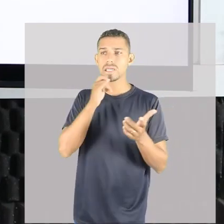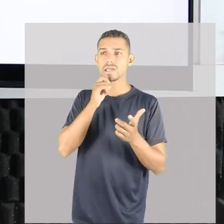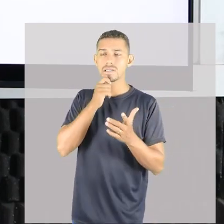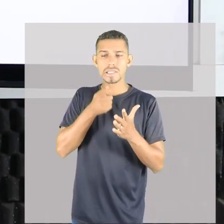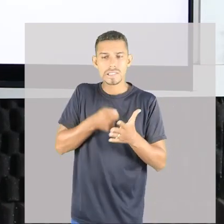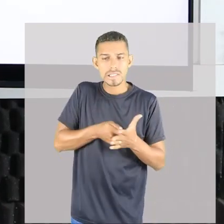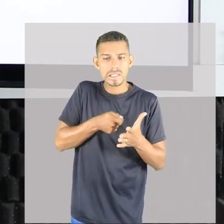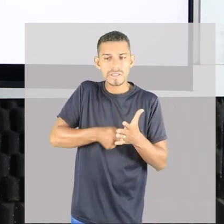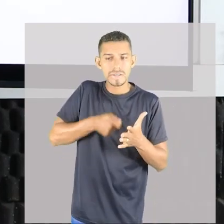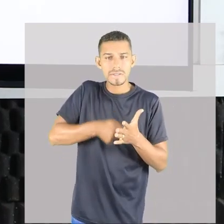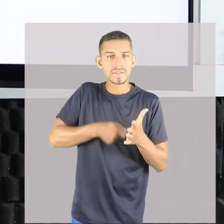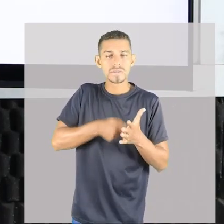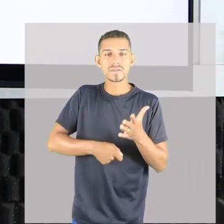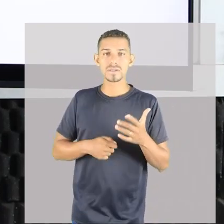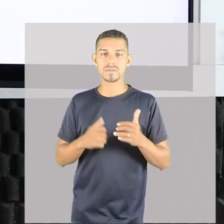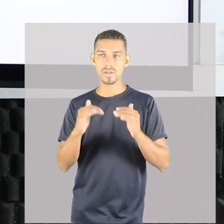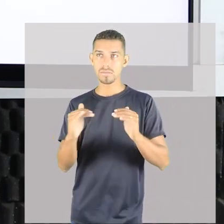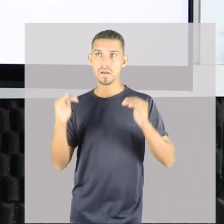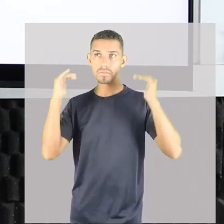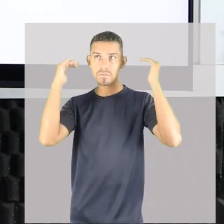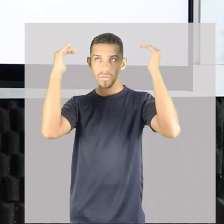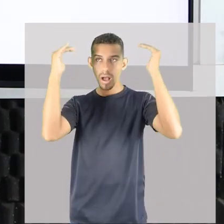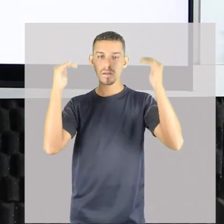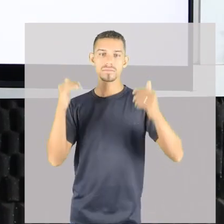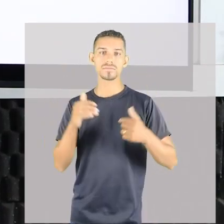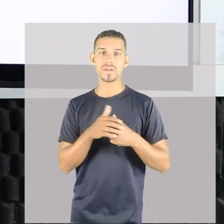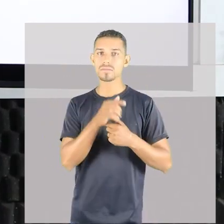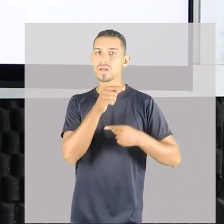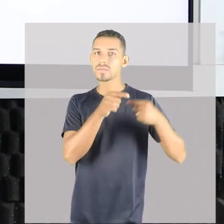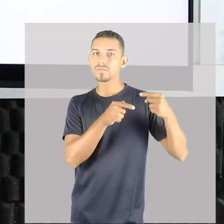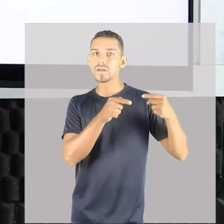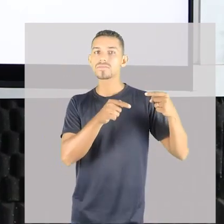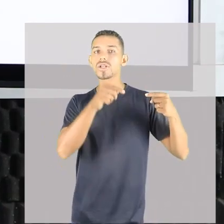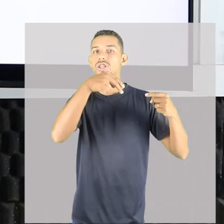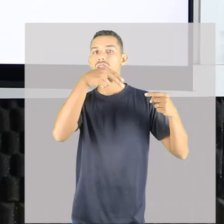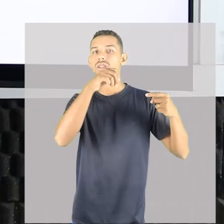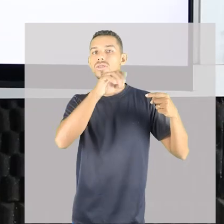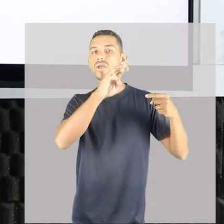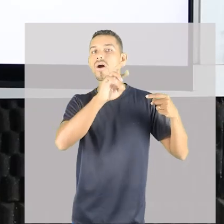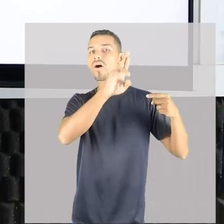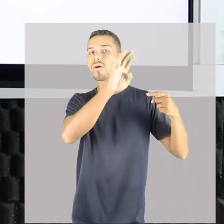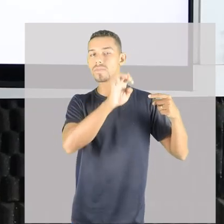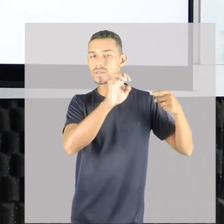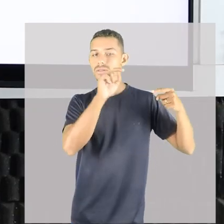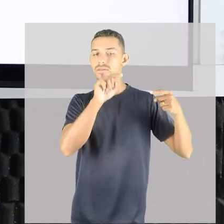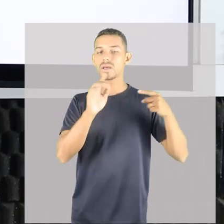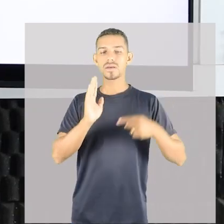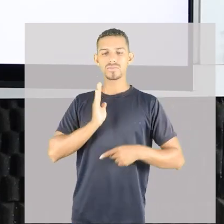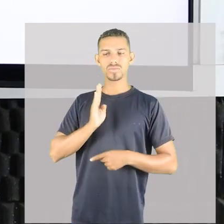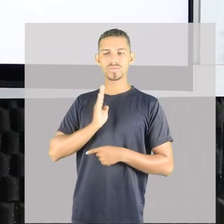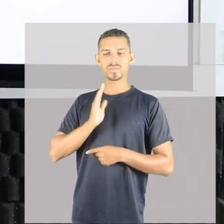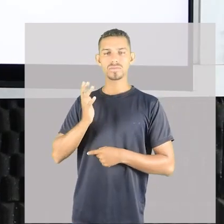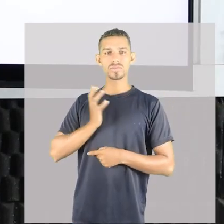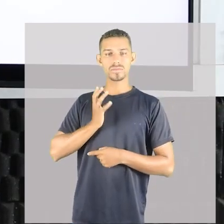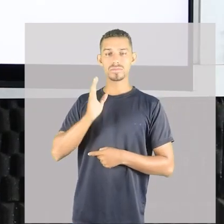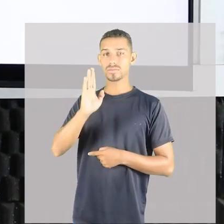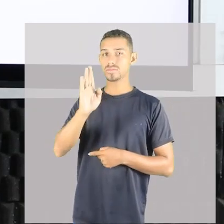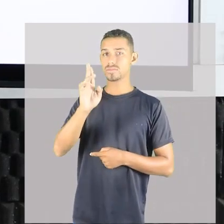apertada por quem estava acima e quem detinha os privilégios. Então, claro que era uma sociedade